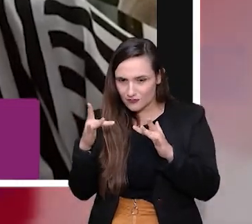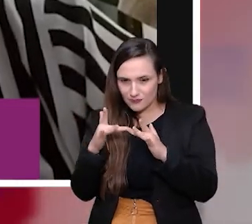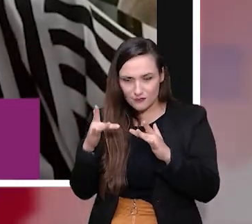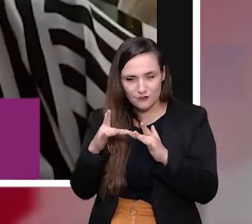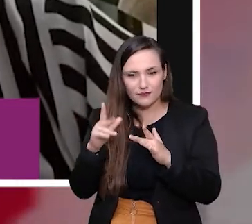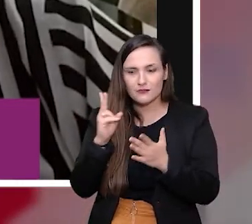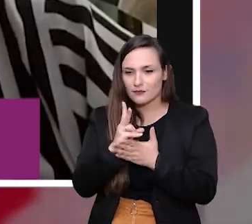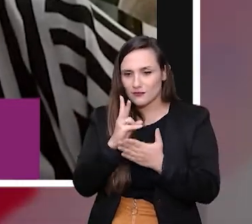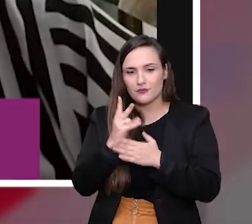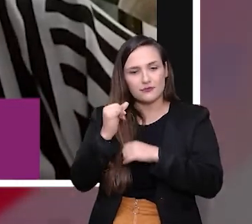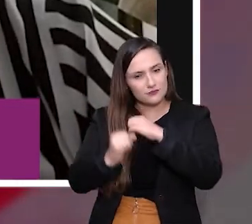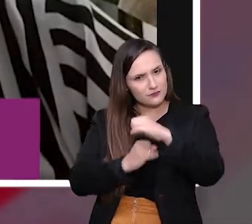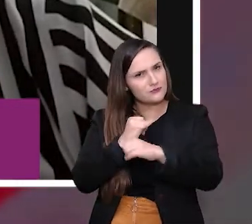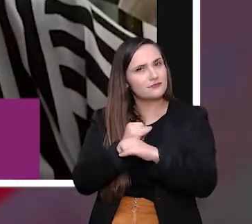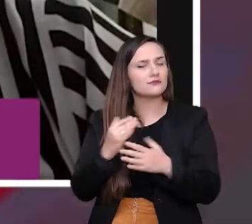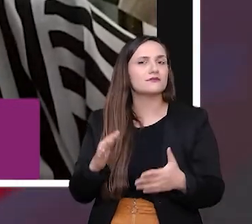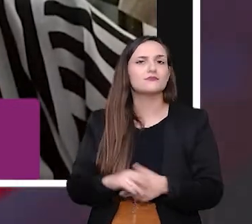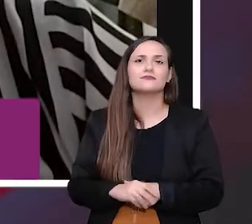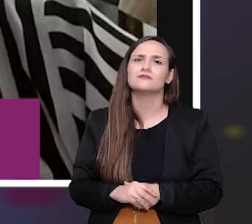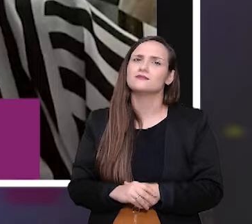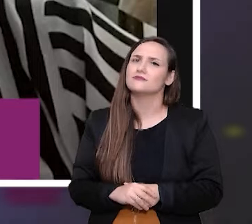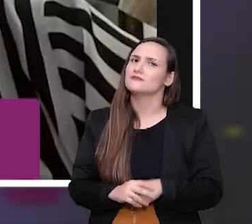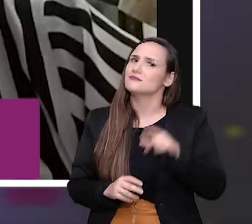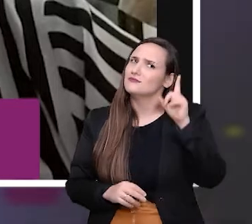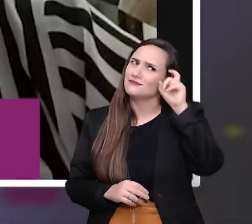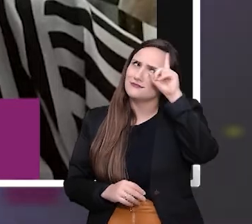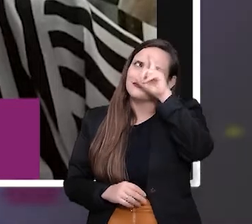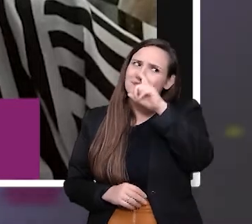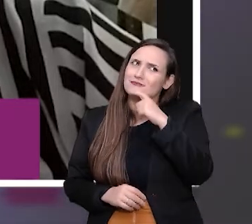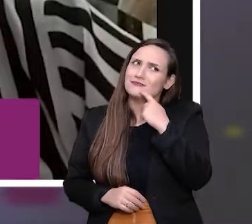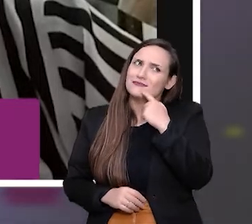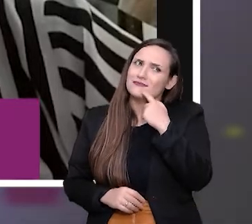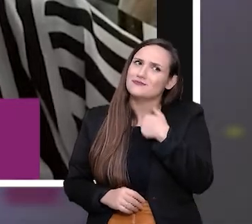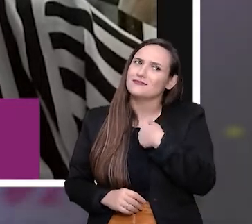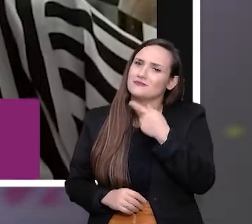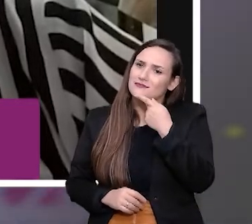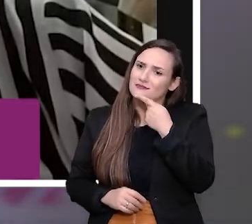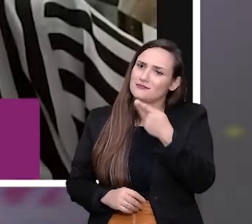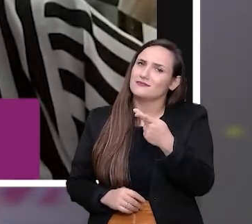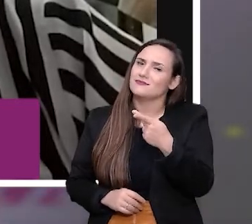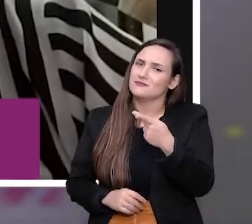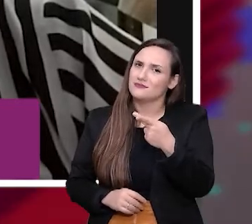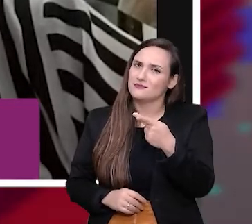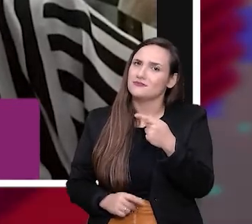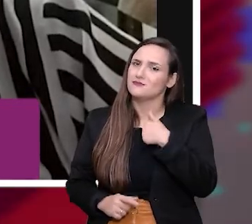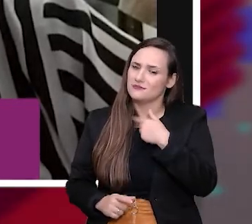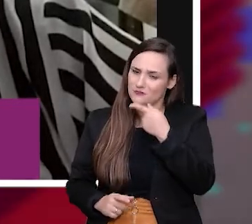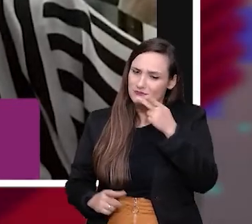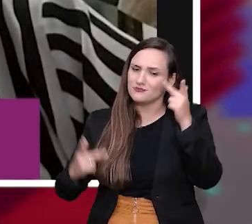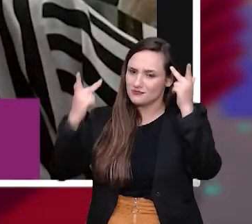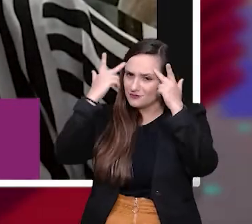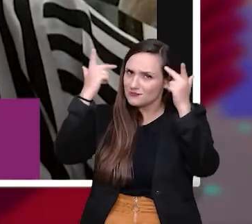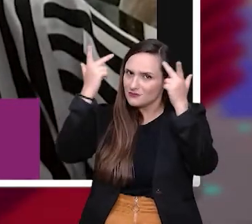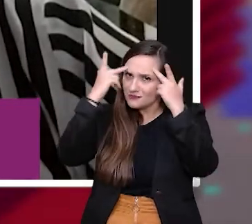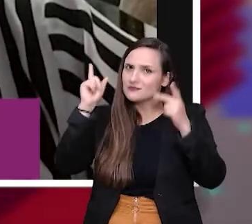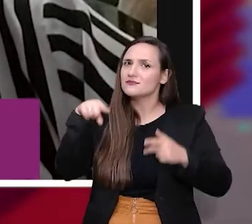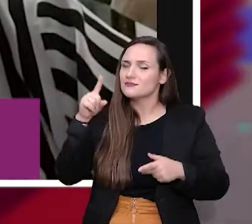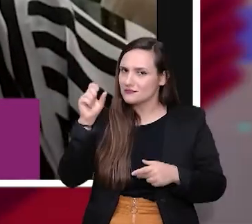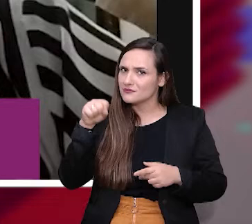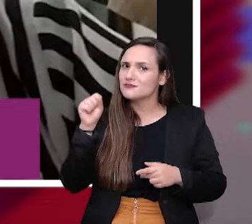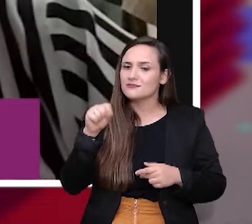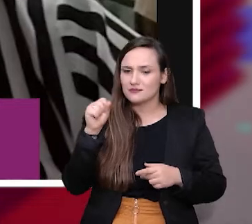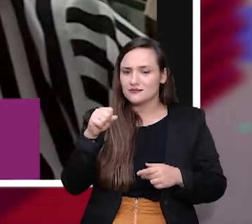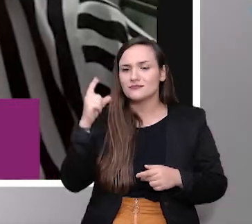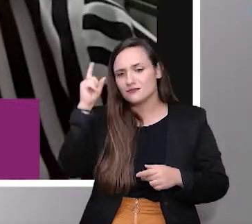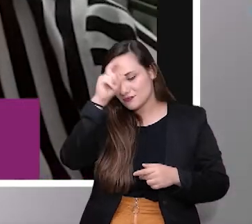umas para as outras, ficam muito tempo online, e é difícil, e falando assim, muito plenamente, tranquilamente,